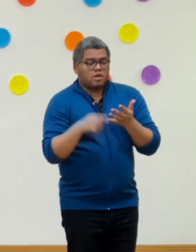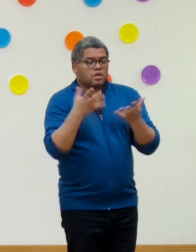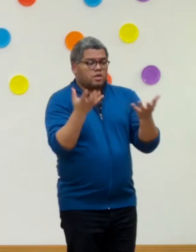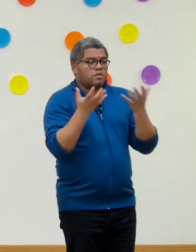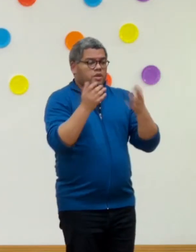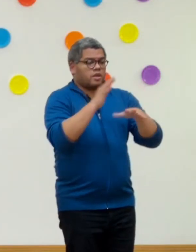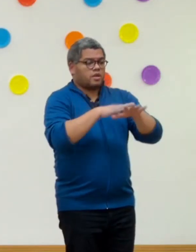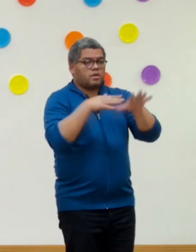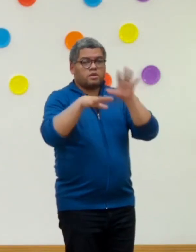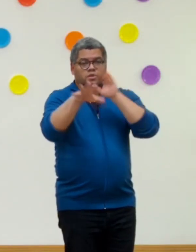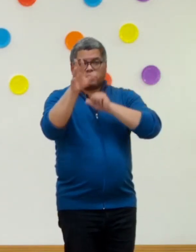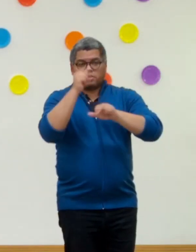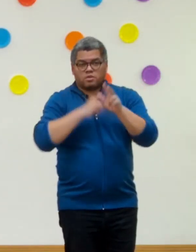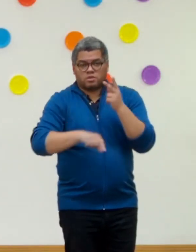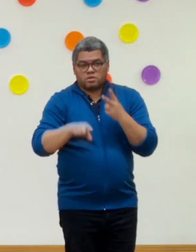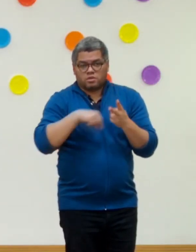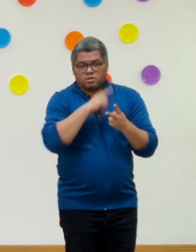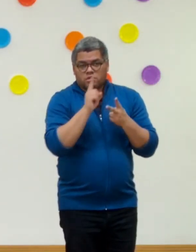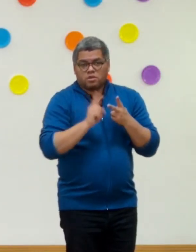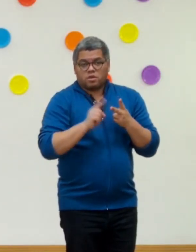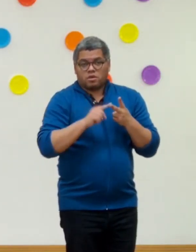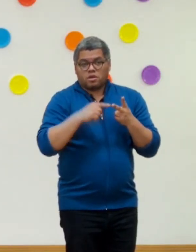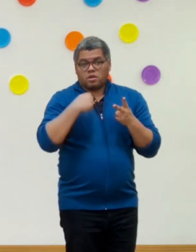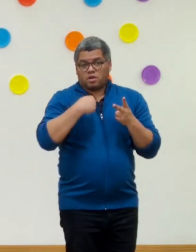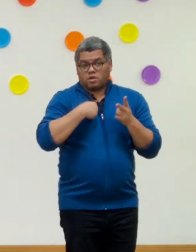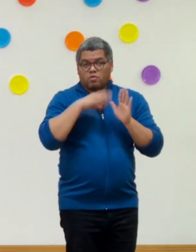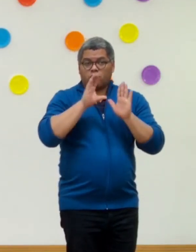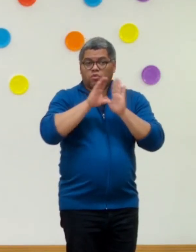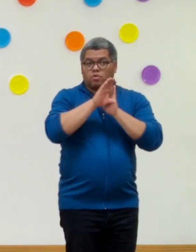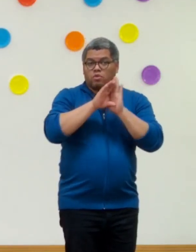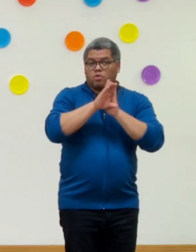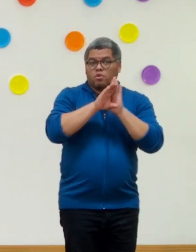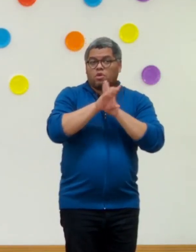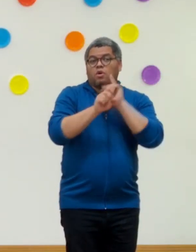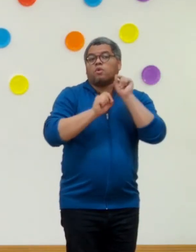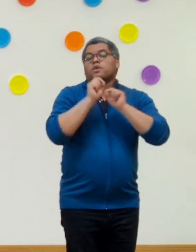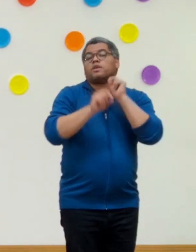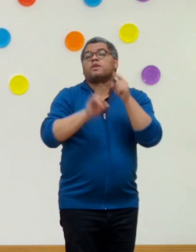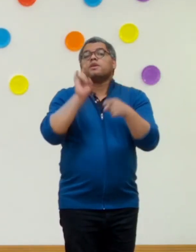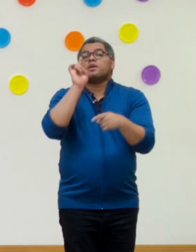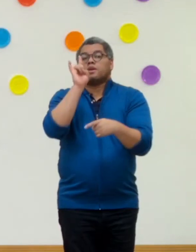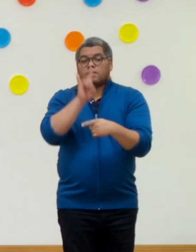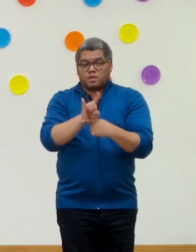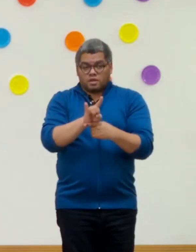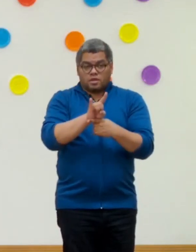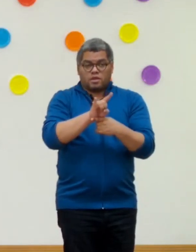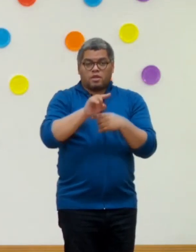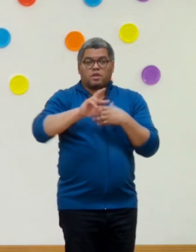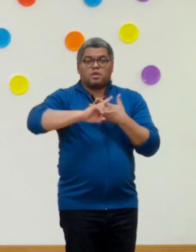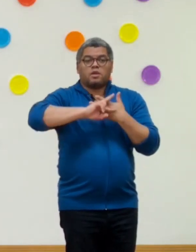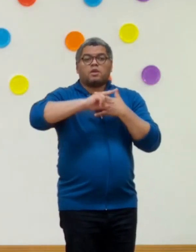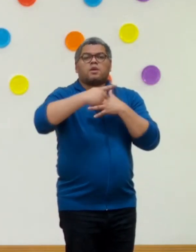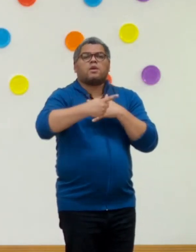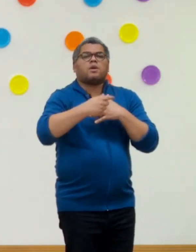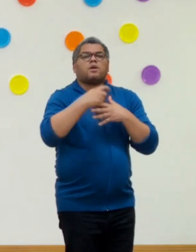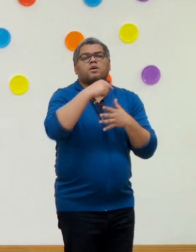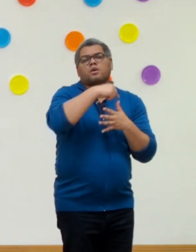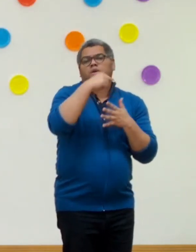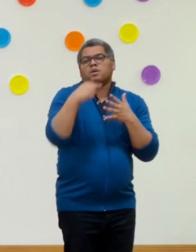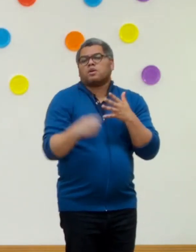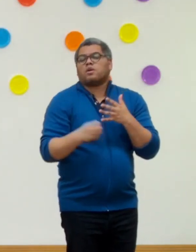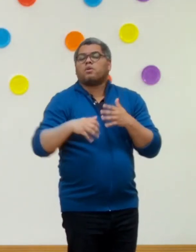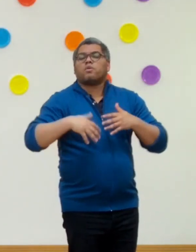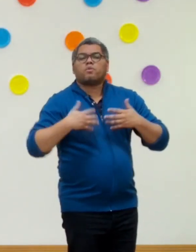despertá-los. O segundo ponto é, eu vou definir adultério e eu vou mostrar os efeitos do